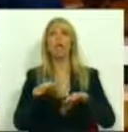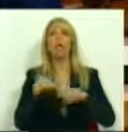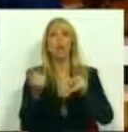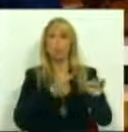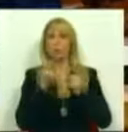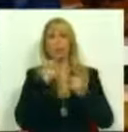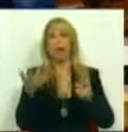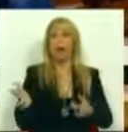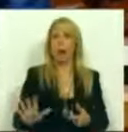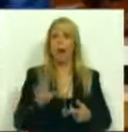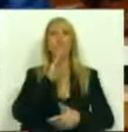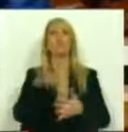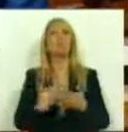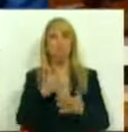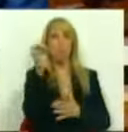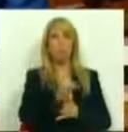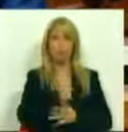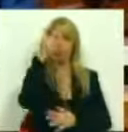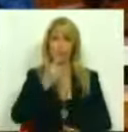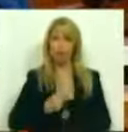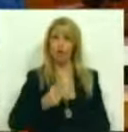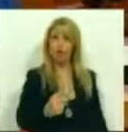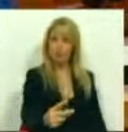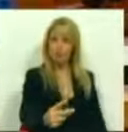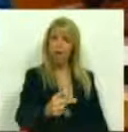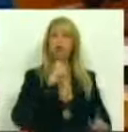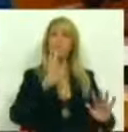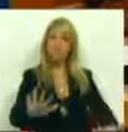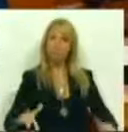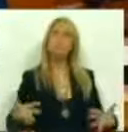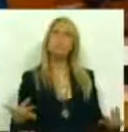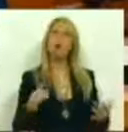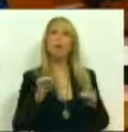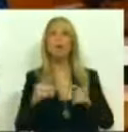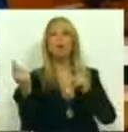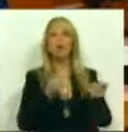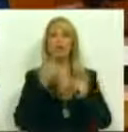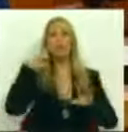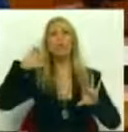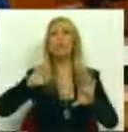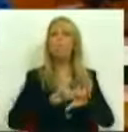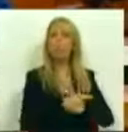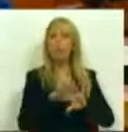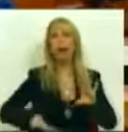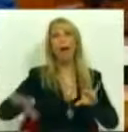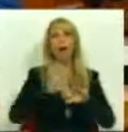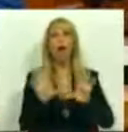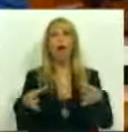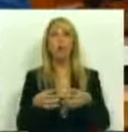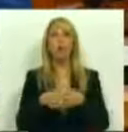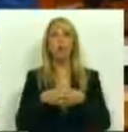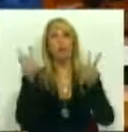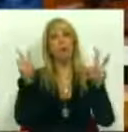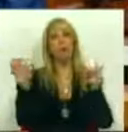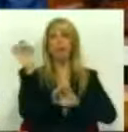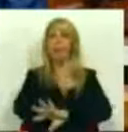antes propor que nas próximas 2 semanas ele possa ser alvo de uma discussão profunda no âmbito da Comissão de Assuntos